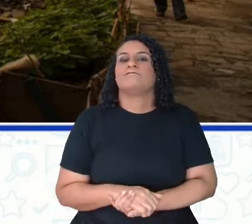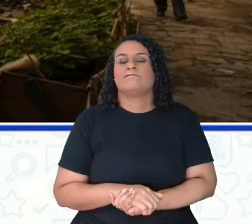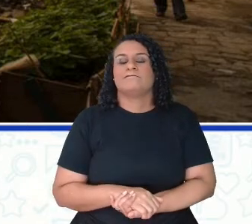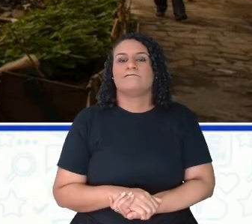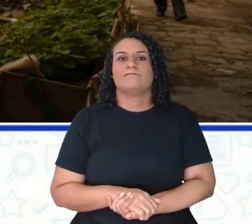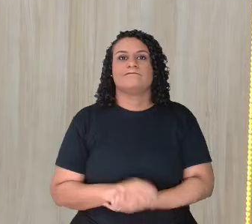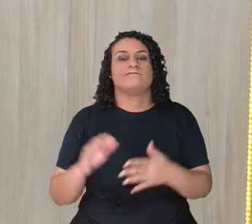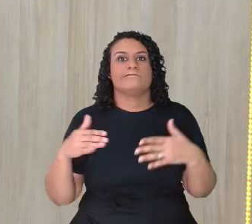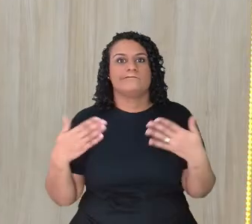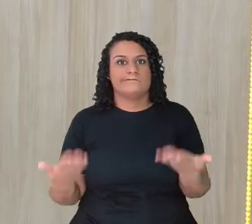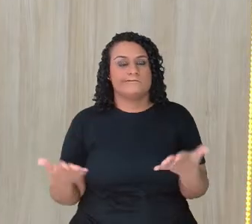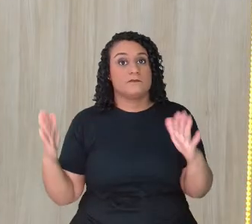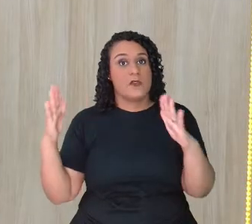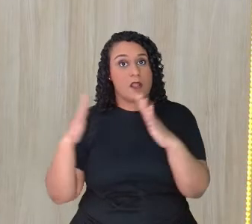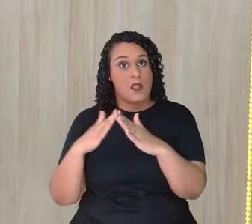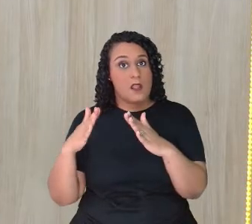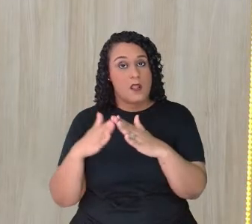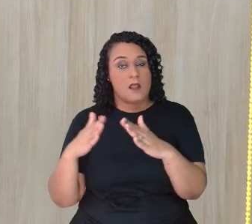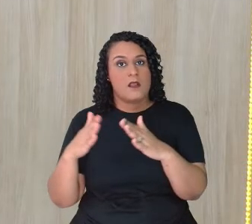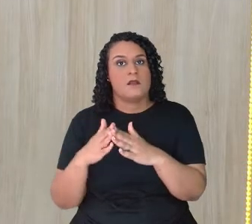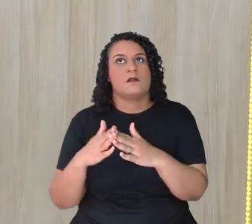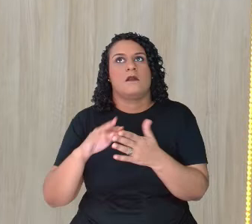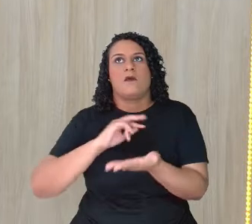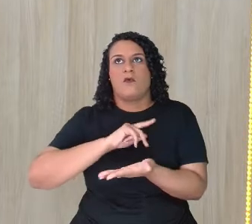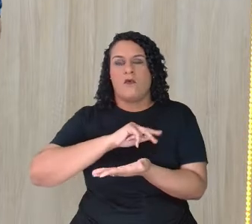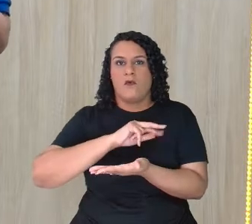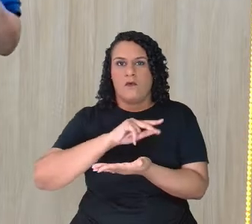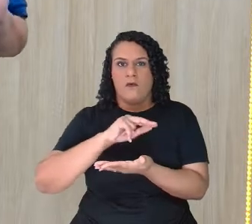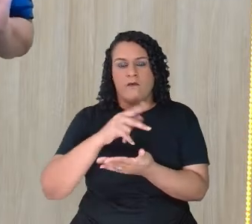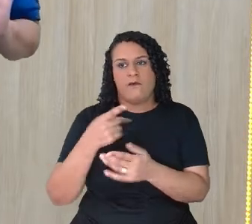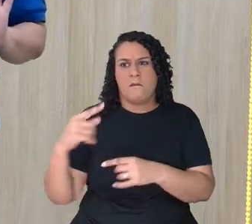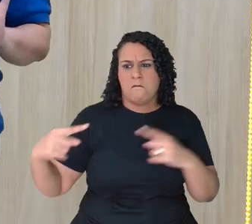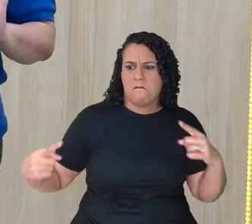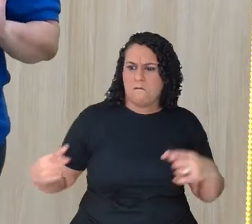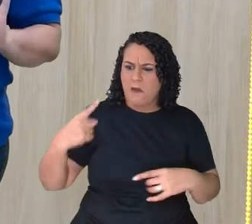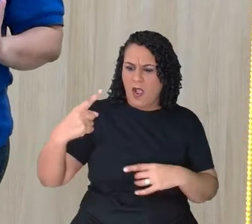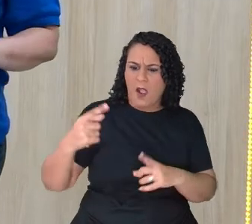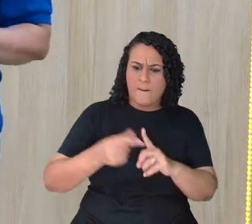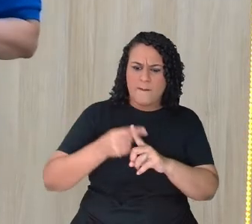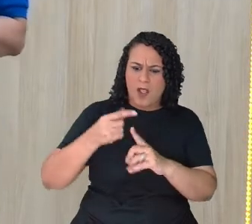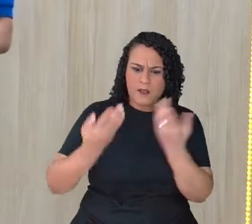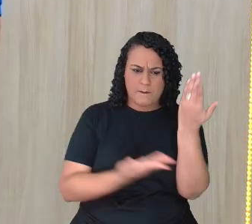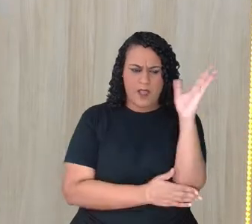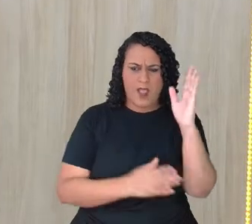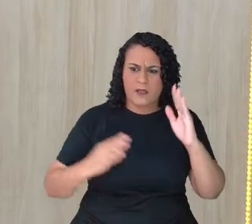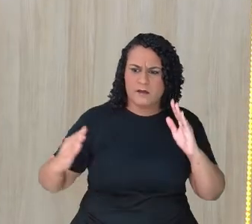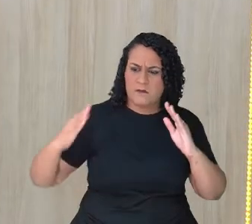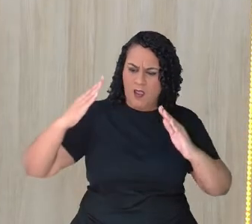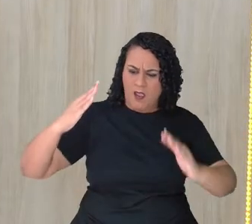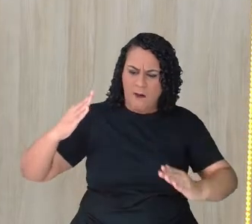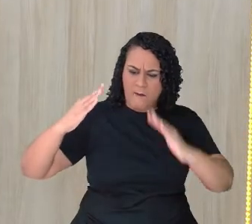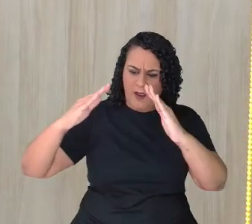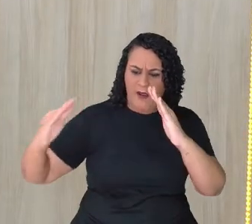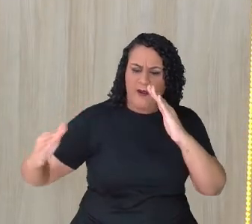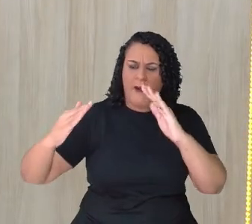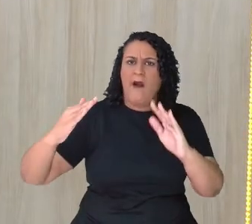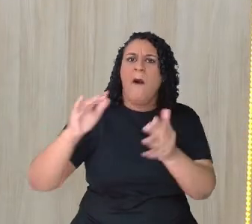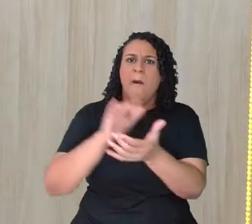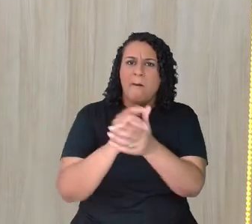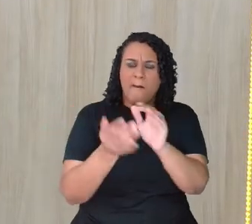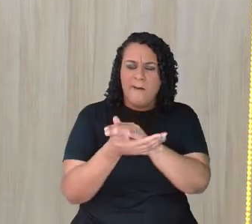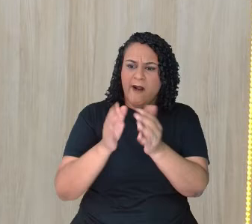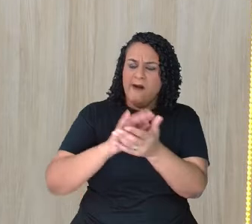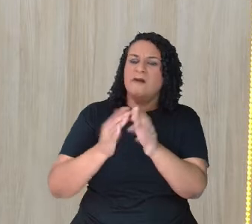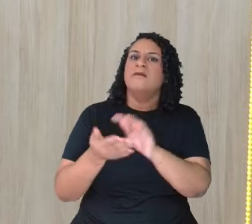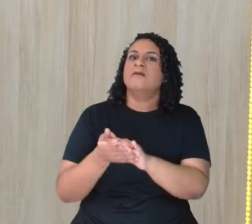Então, uma casa feita com varas, não é? E mal preenchida com barro, representa realmente